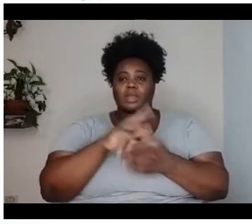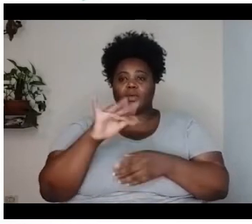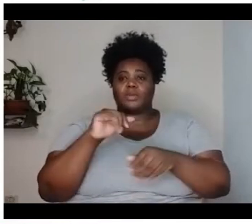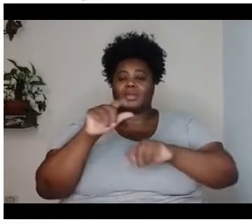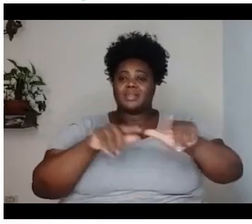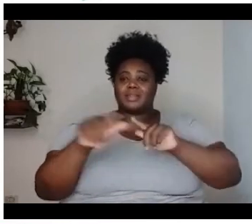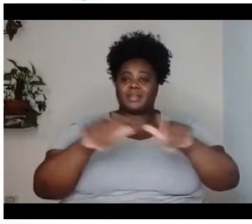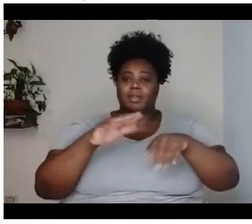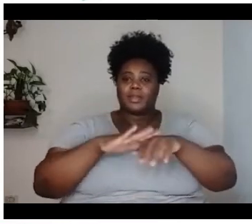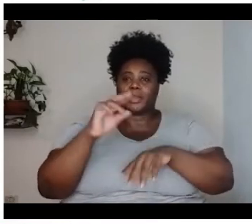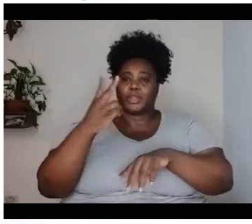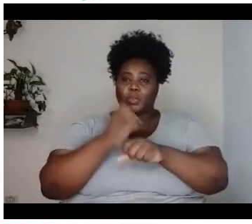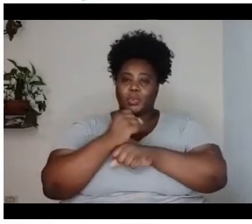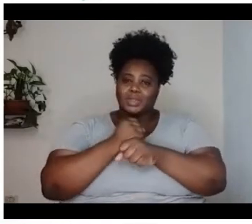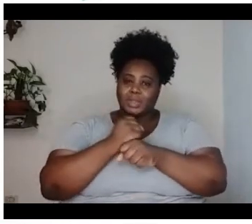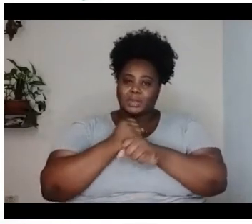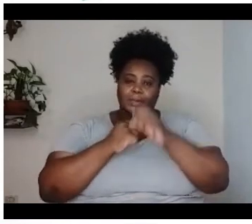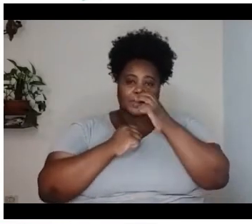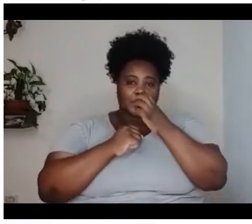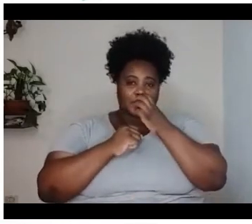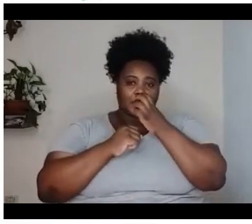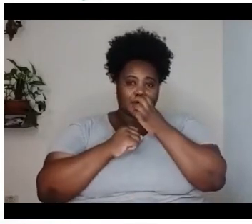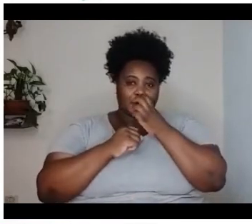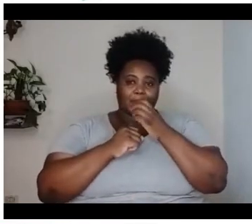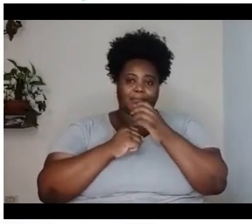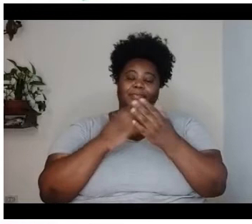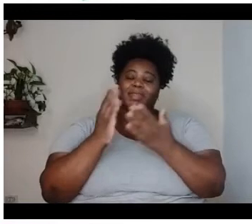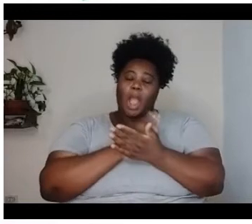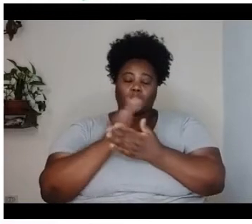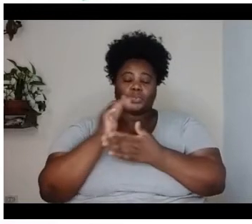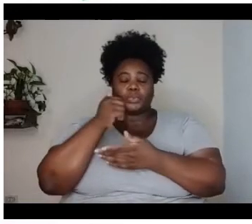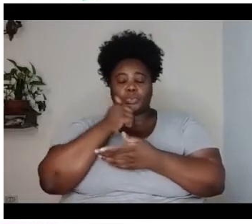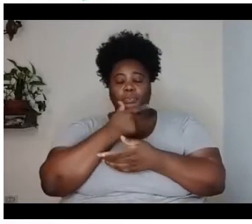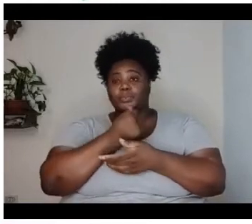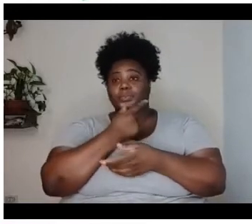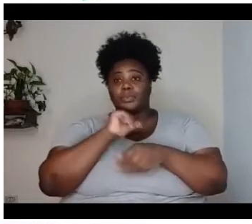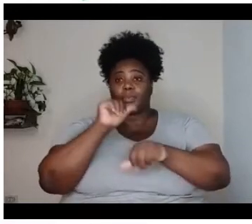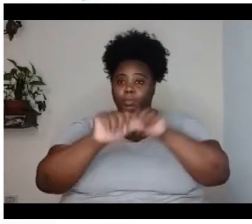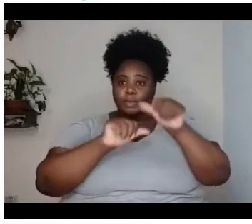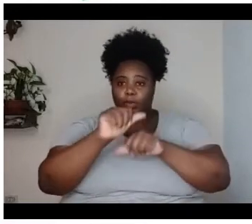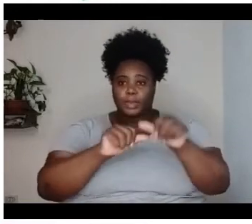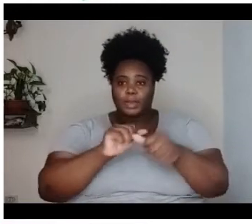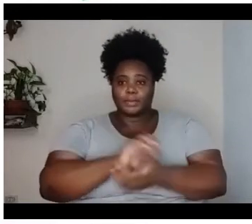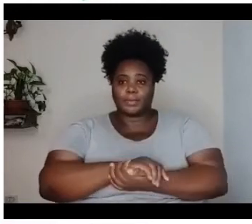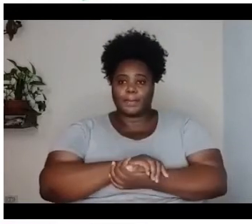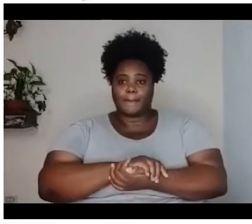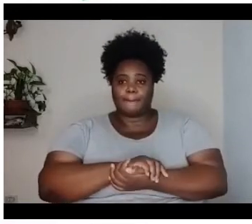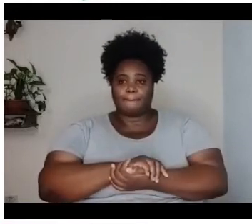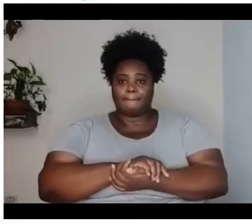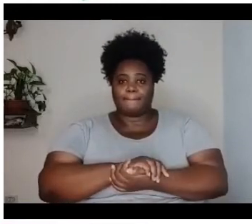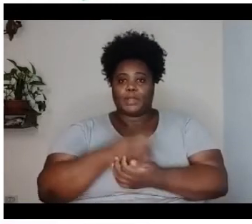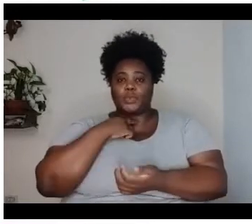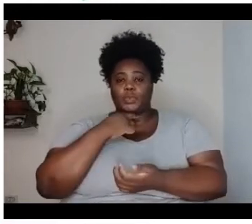de mais de 2 anos, então alguns meninos tiveram que ser trocados, né? Assim, não puderam participar